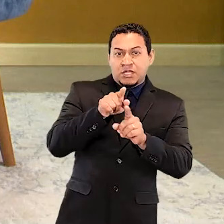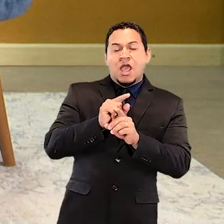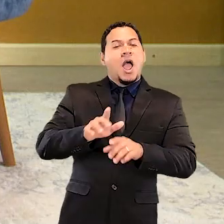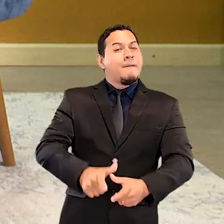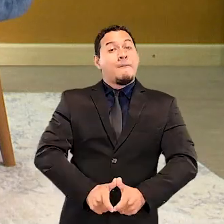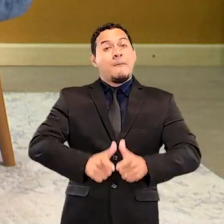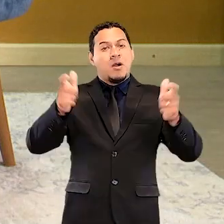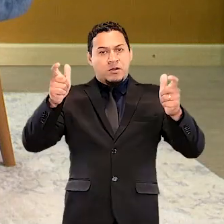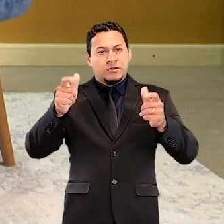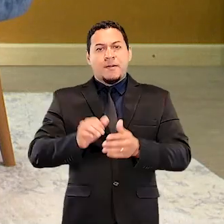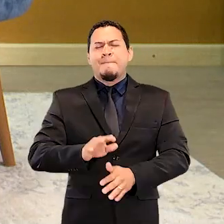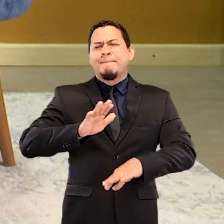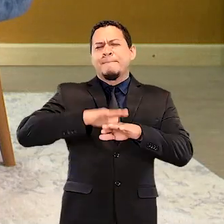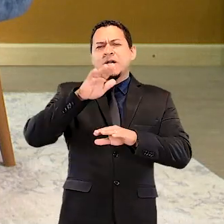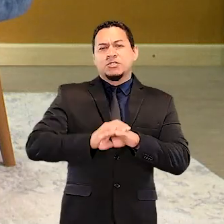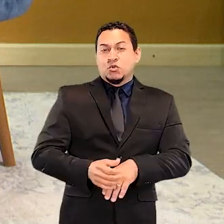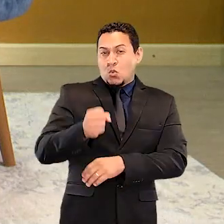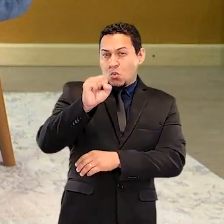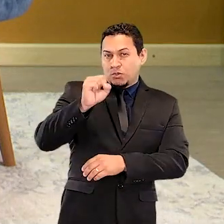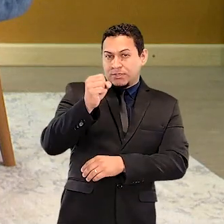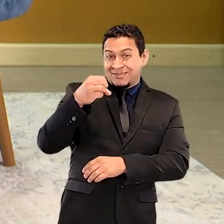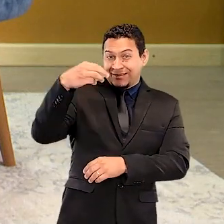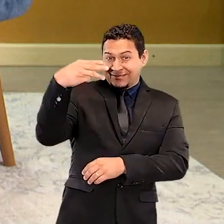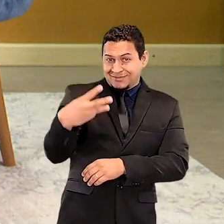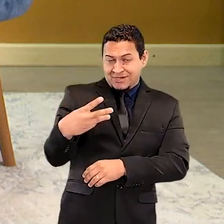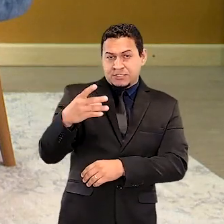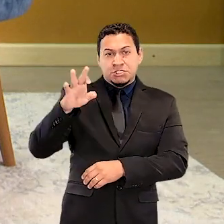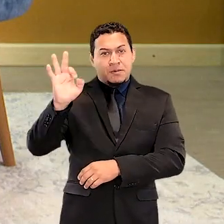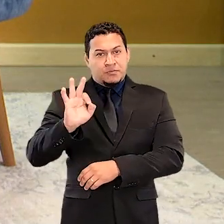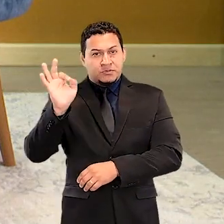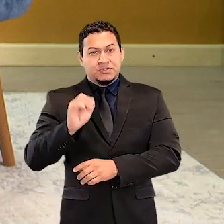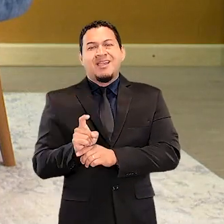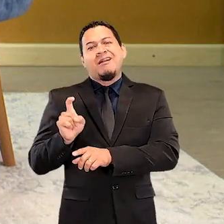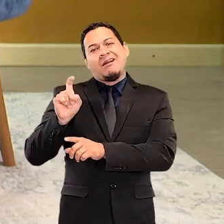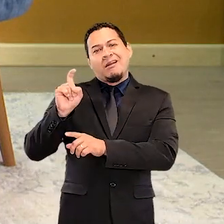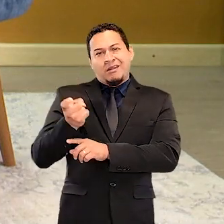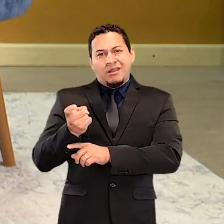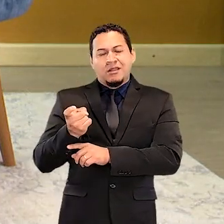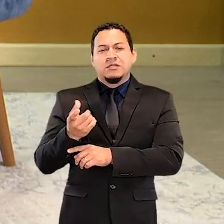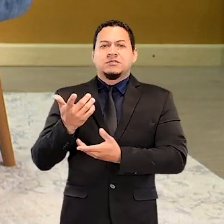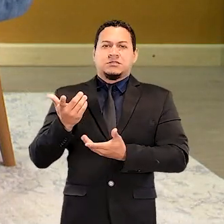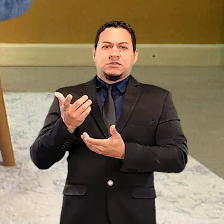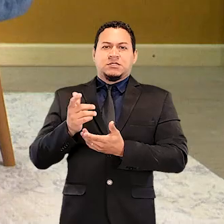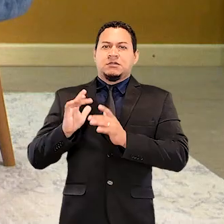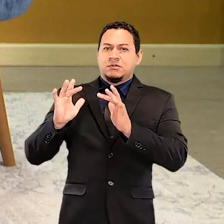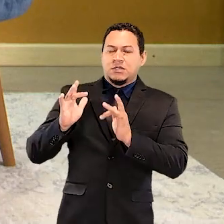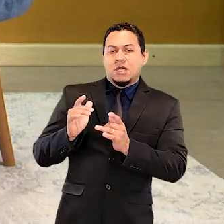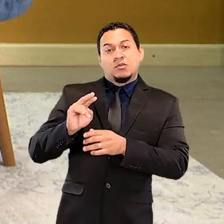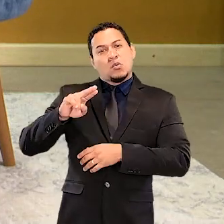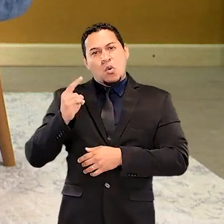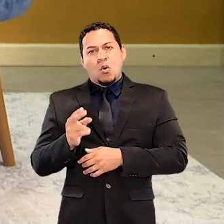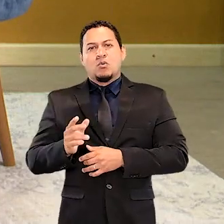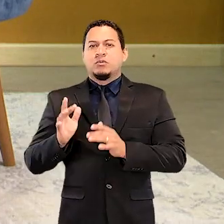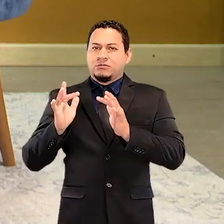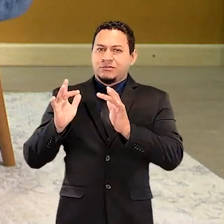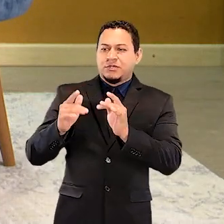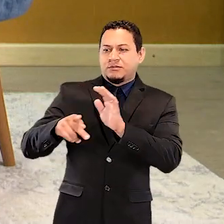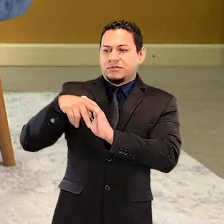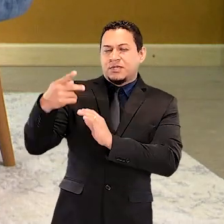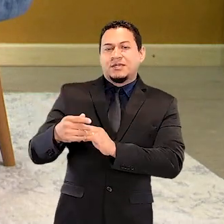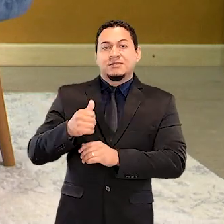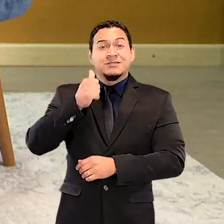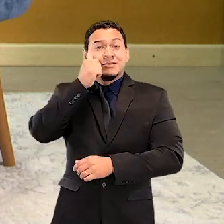de 83% homens, ex-companheiros ou companheiros dessas vítimas.